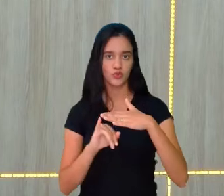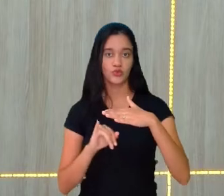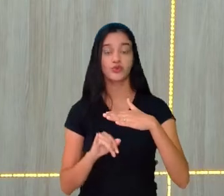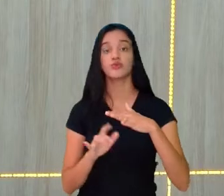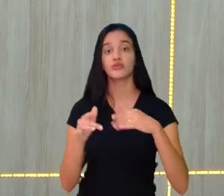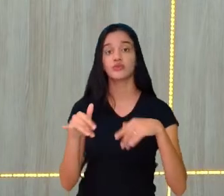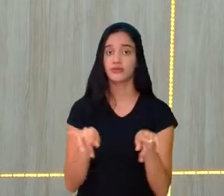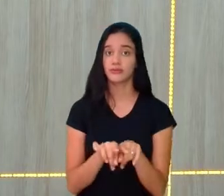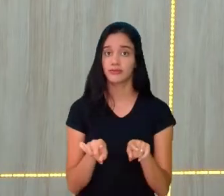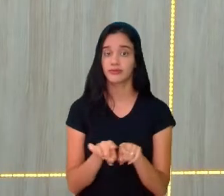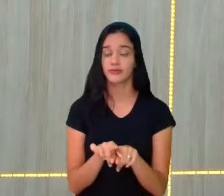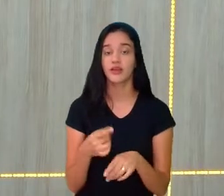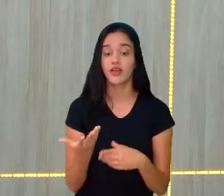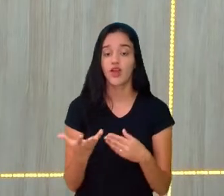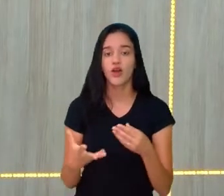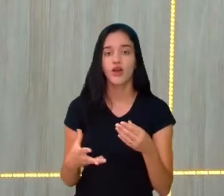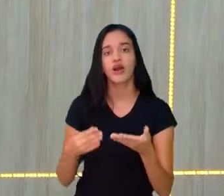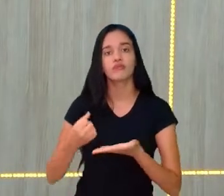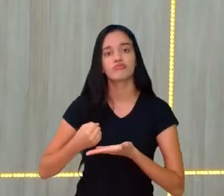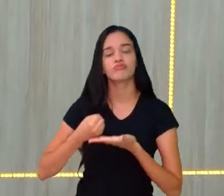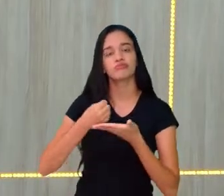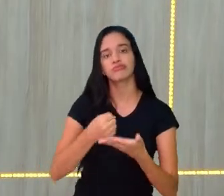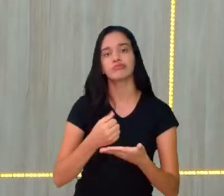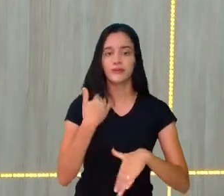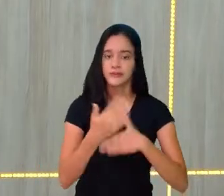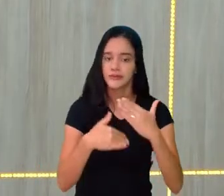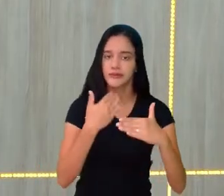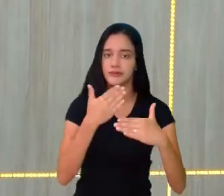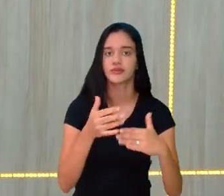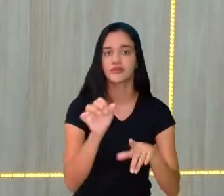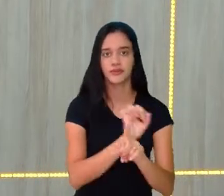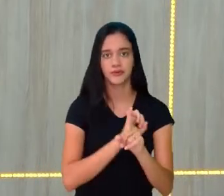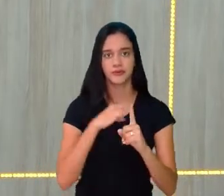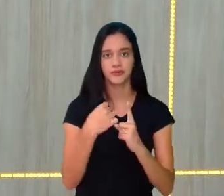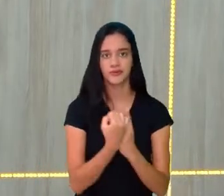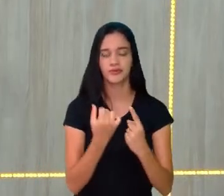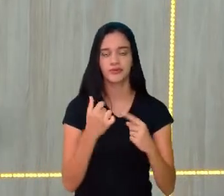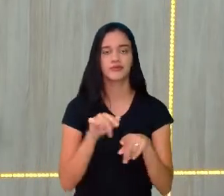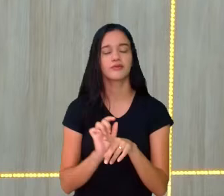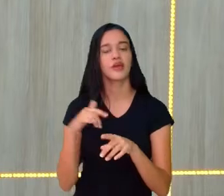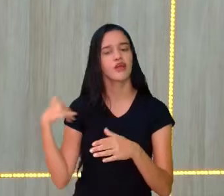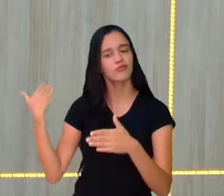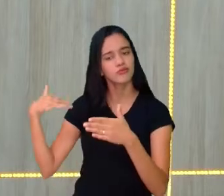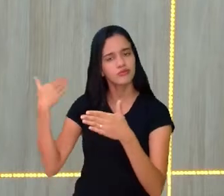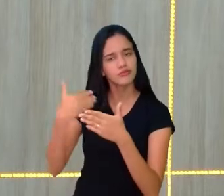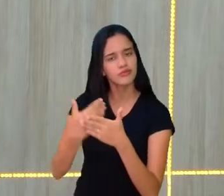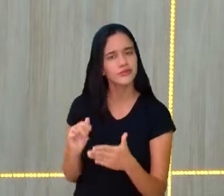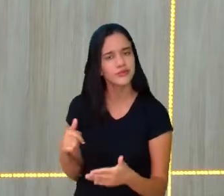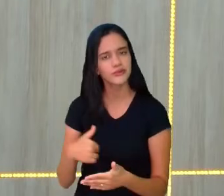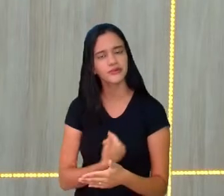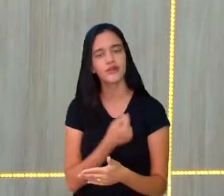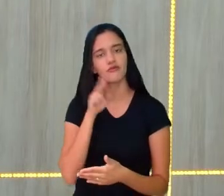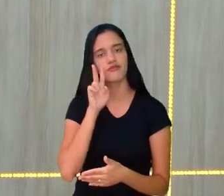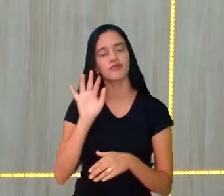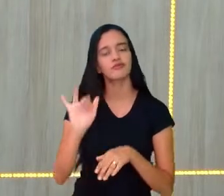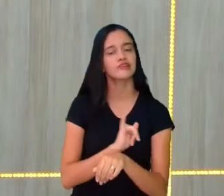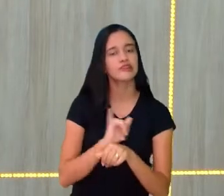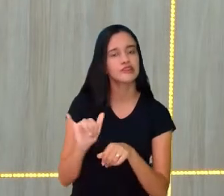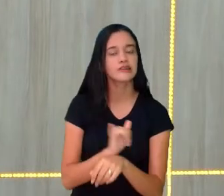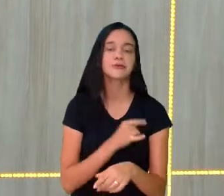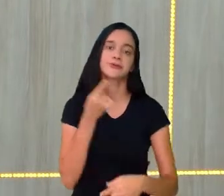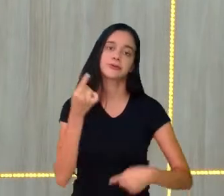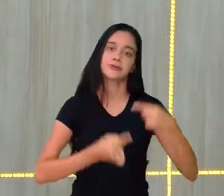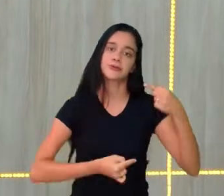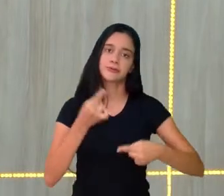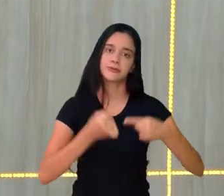elas contribuem para o desenvolvimento das sociedades. Ao longo do tempo a gente vai ver várias formas de governo, por